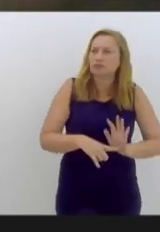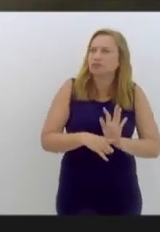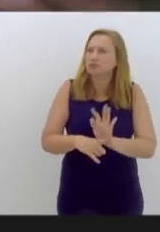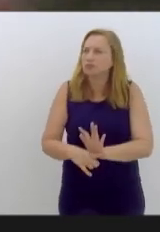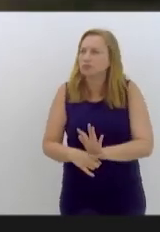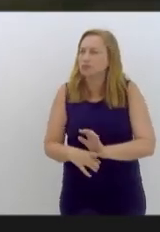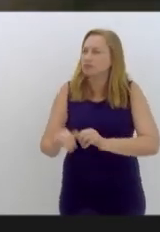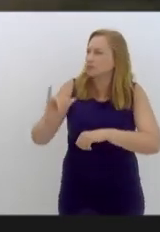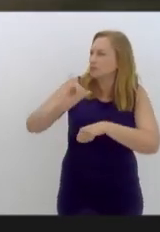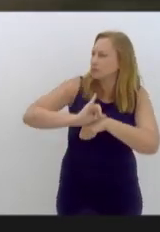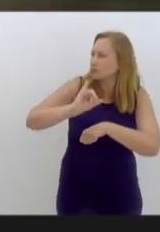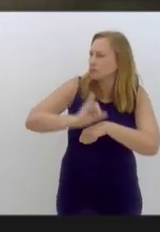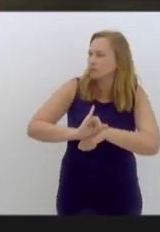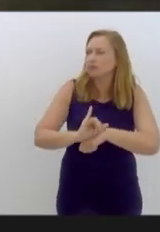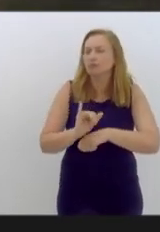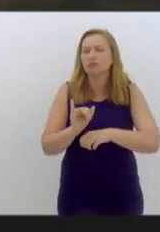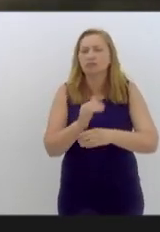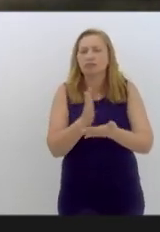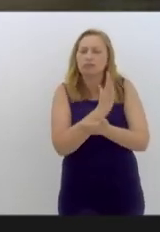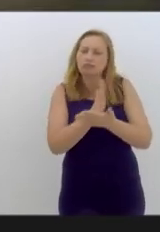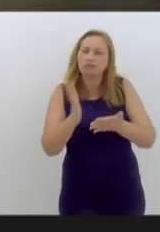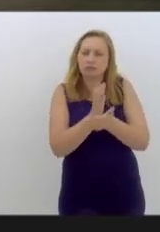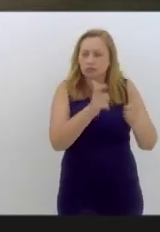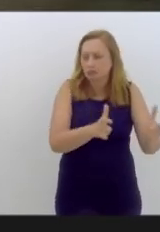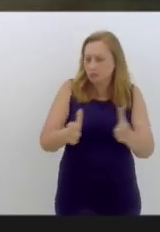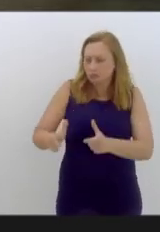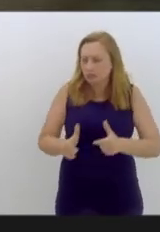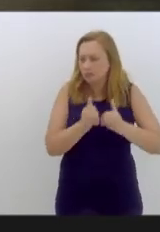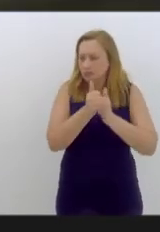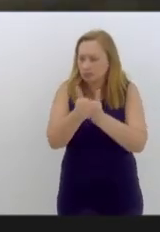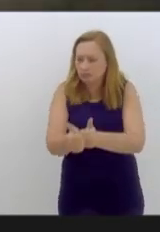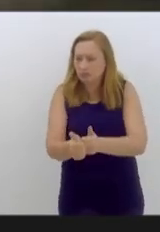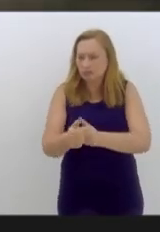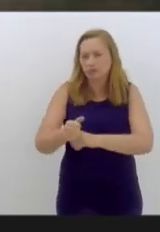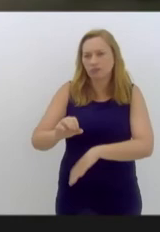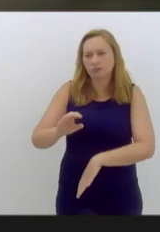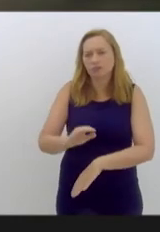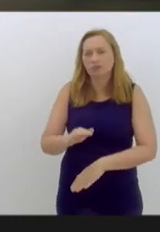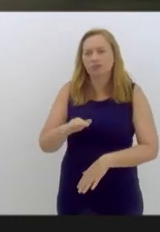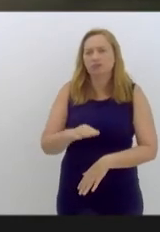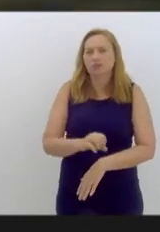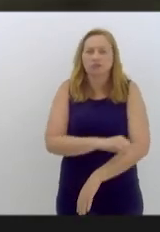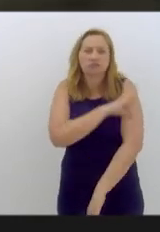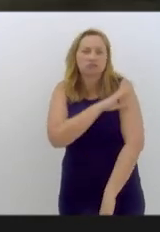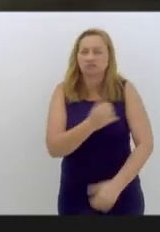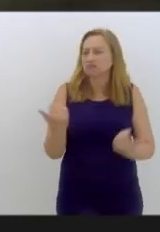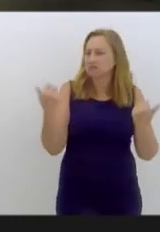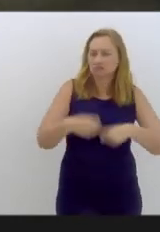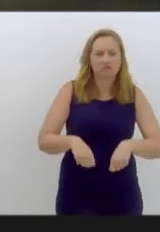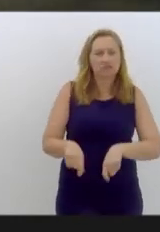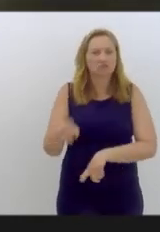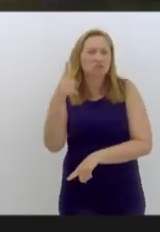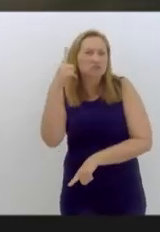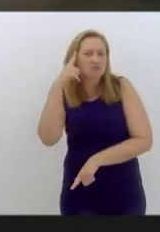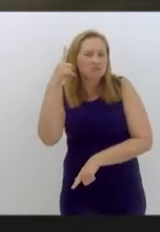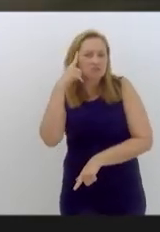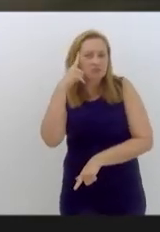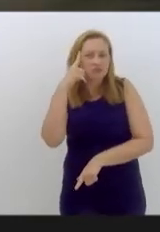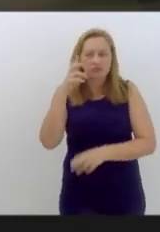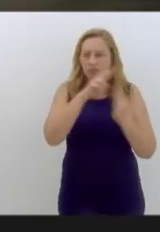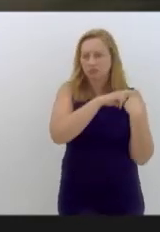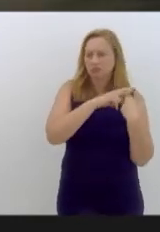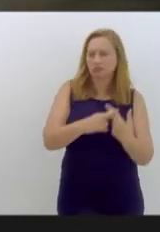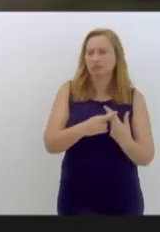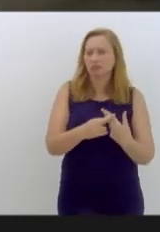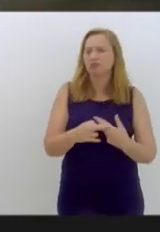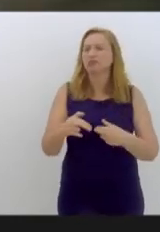na capital, em algumas cidades, no primeiro segmento do ensino fundamental, que ele não precisa pensar que ele tem responsabilidade com